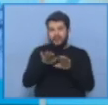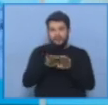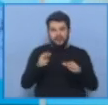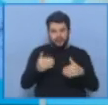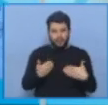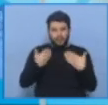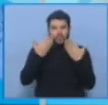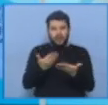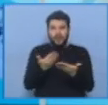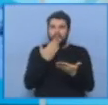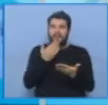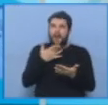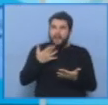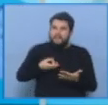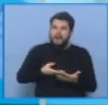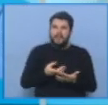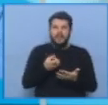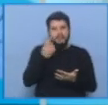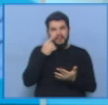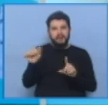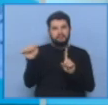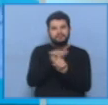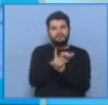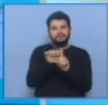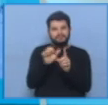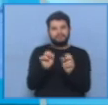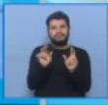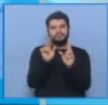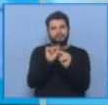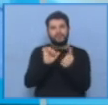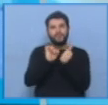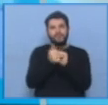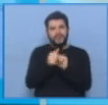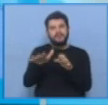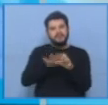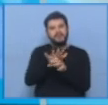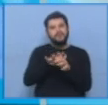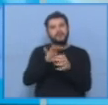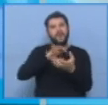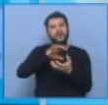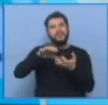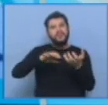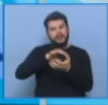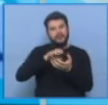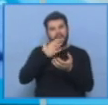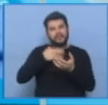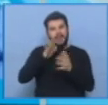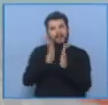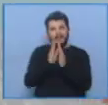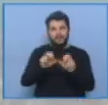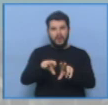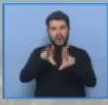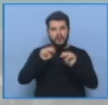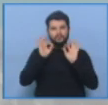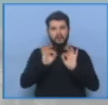mesa, pedirmos perdão e tentarmos emendar, penso que esta situação de crise será também purificadora para a Igreja.